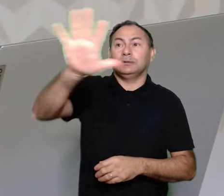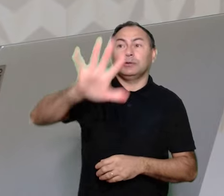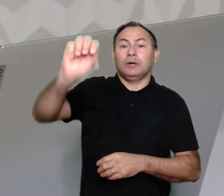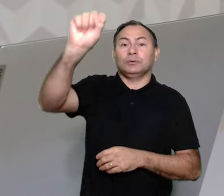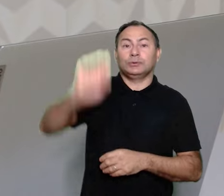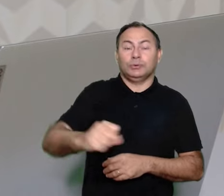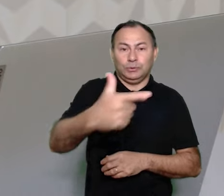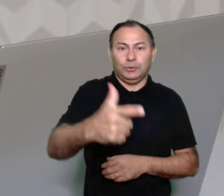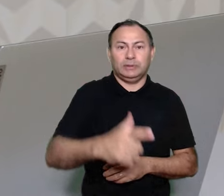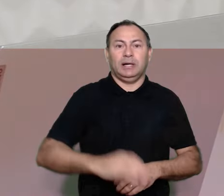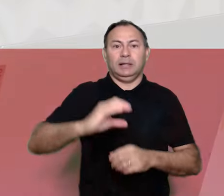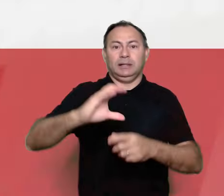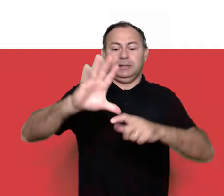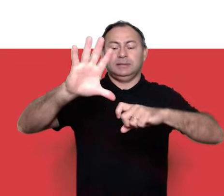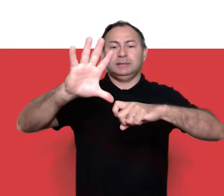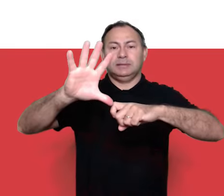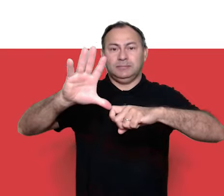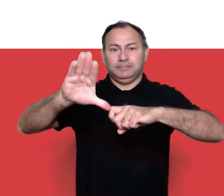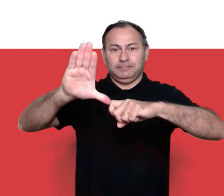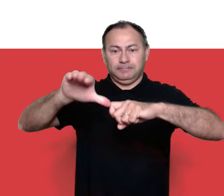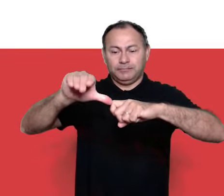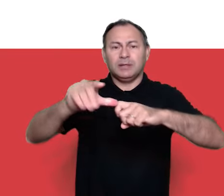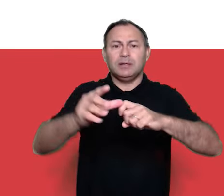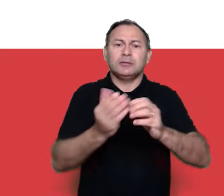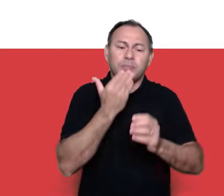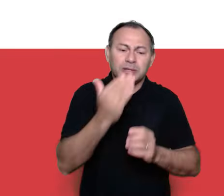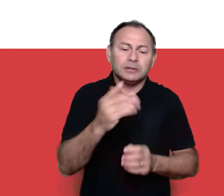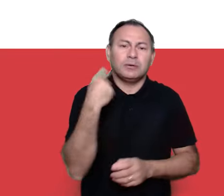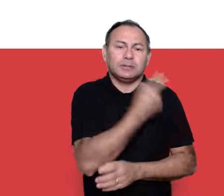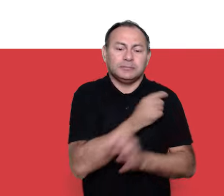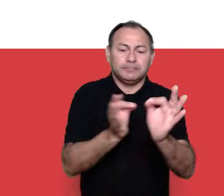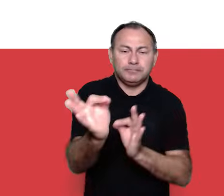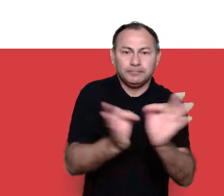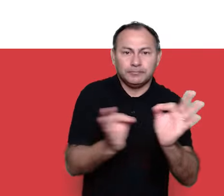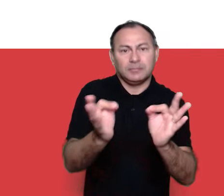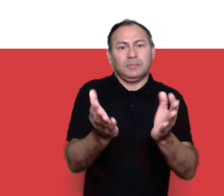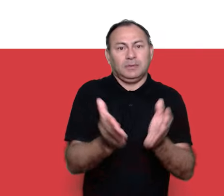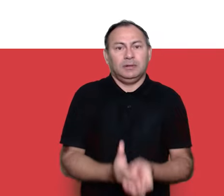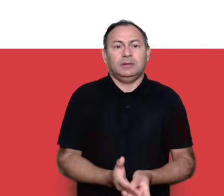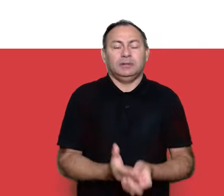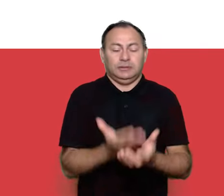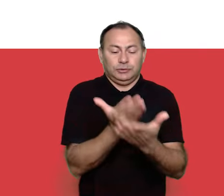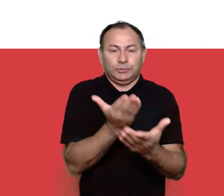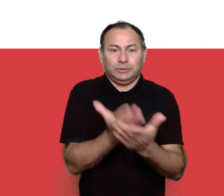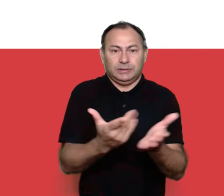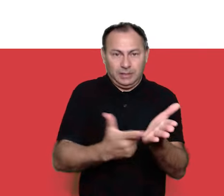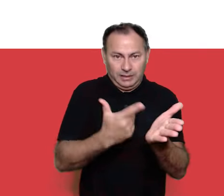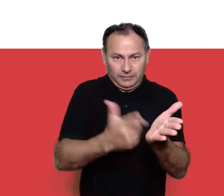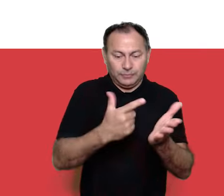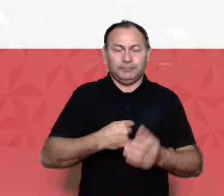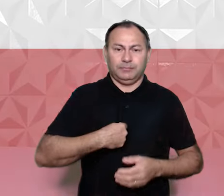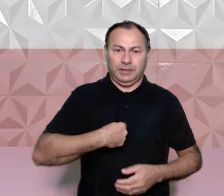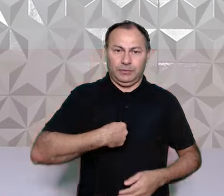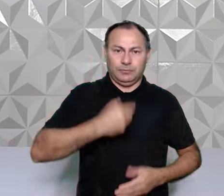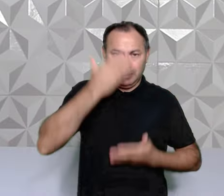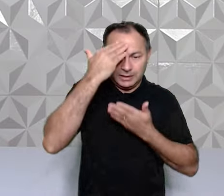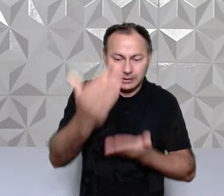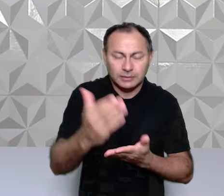CNBB está propondo para nós fazermos essa preparação através destes subsídios.